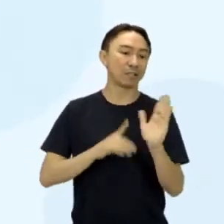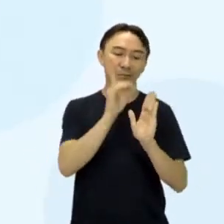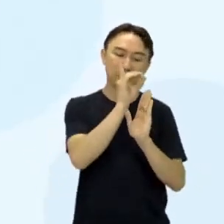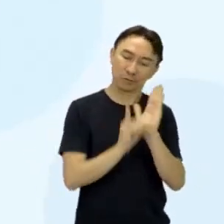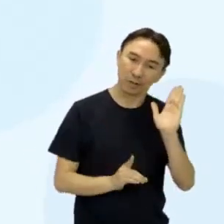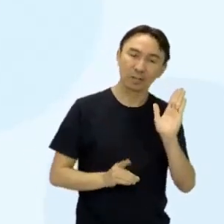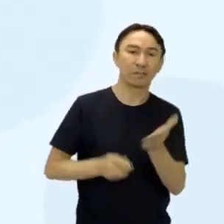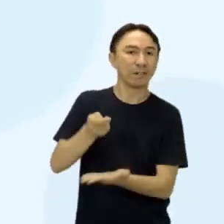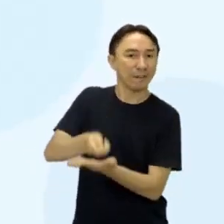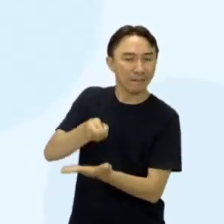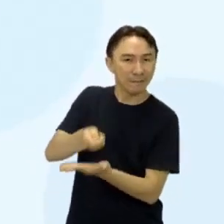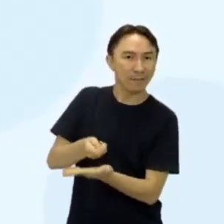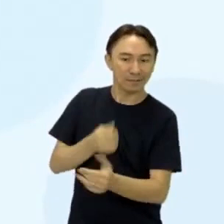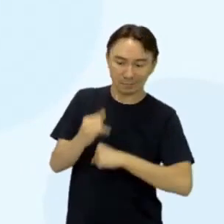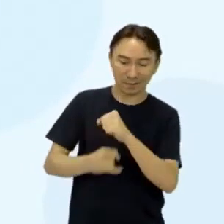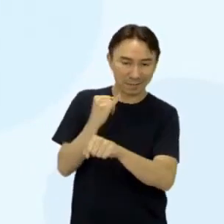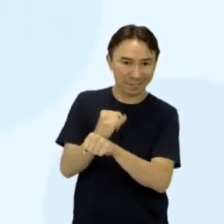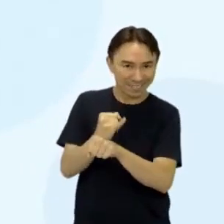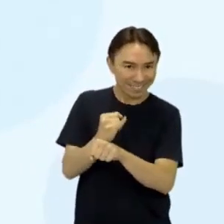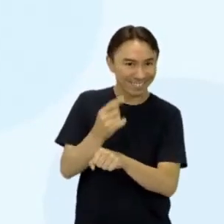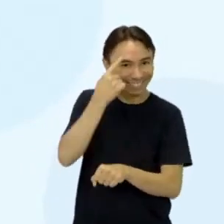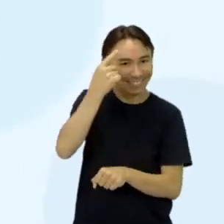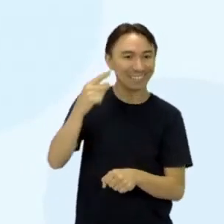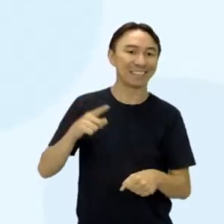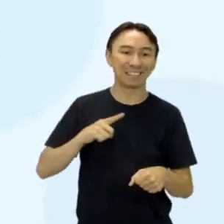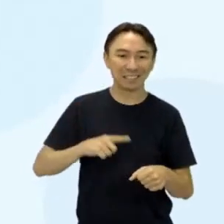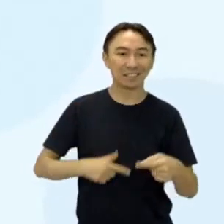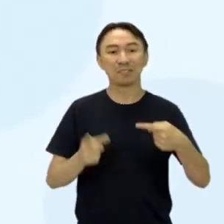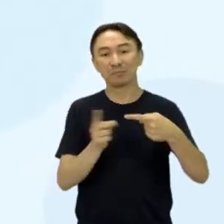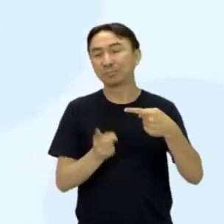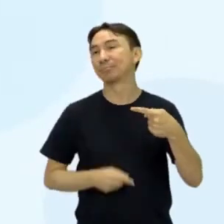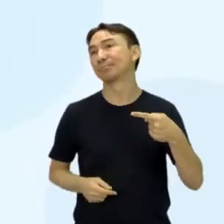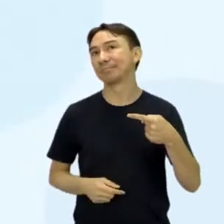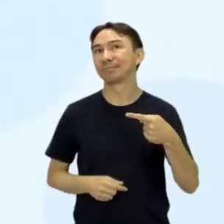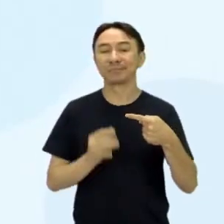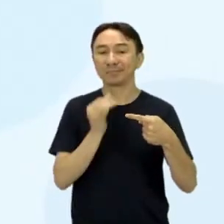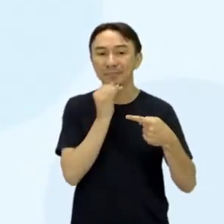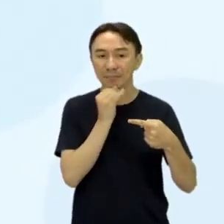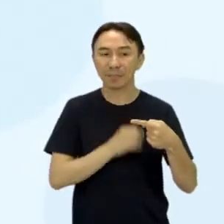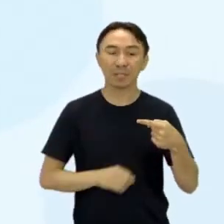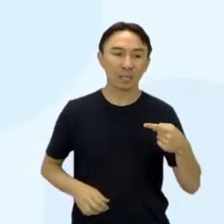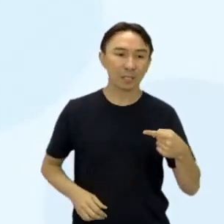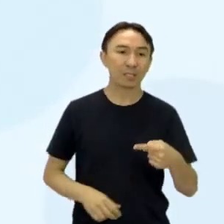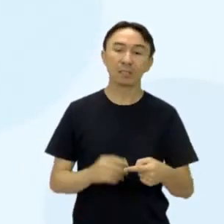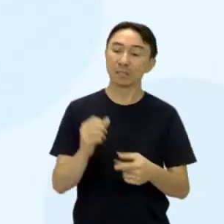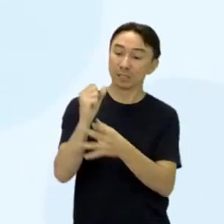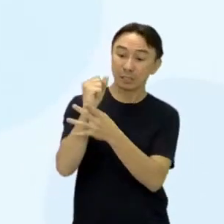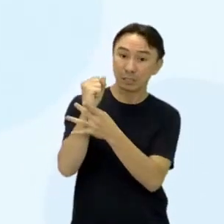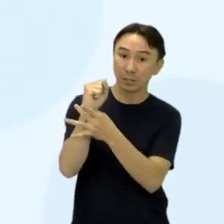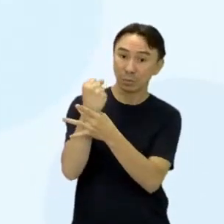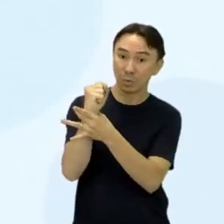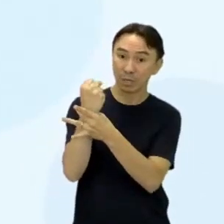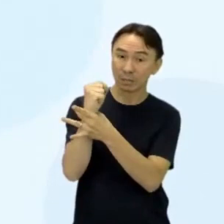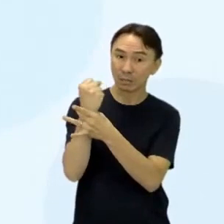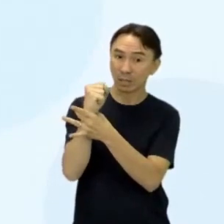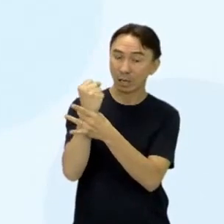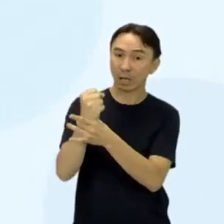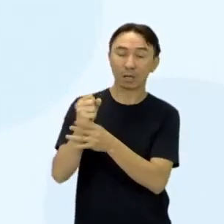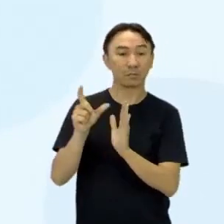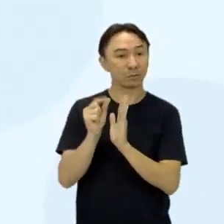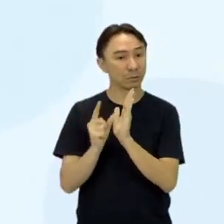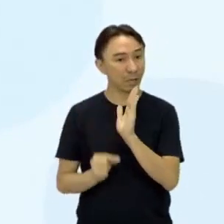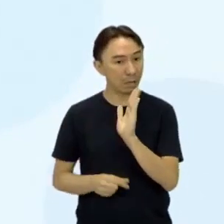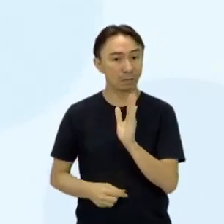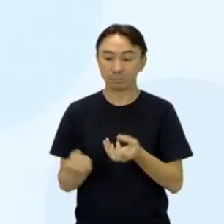está falando sobre esses temas, como segurança digital, né? A gente tem o direito de ter os nossos dados preservados, assim como a gente